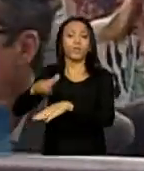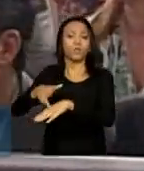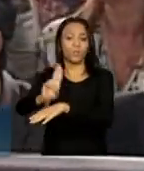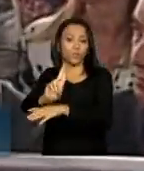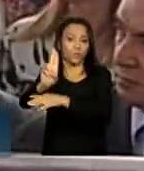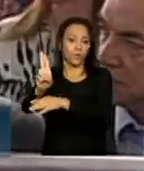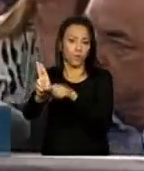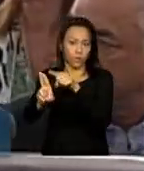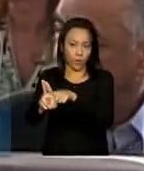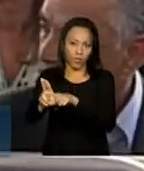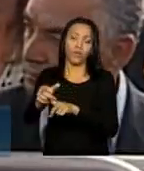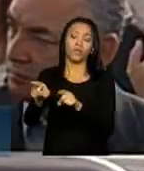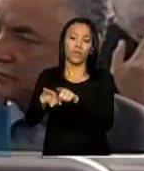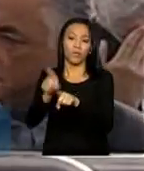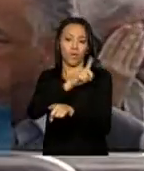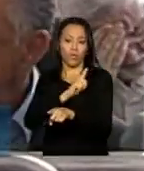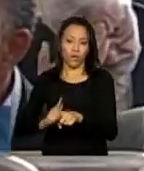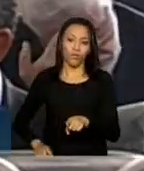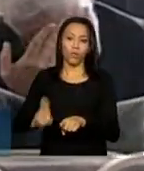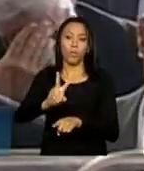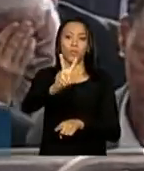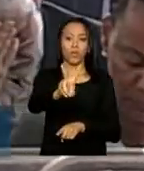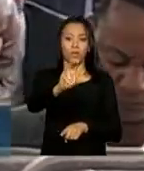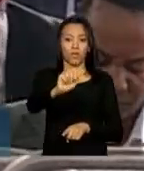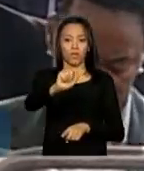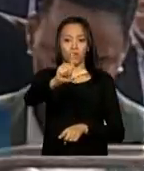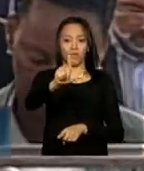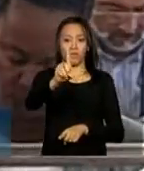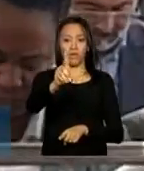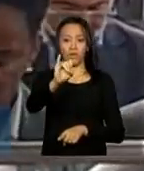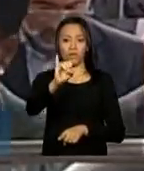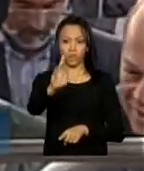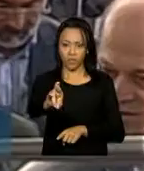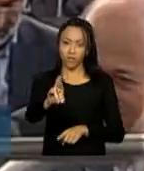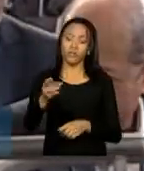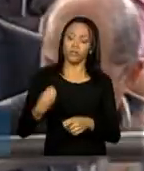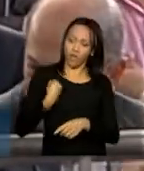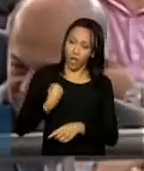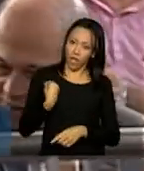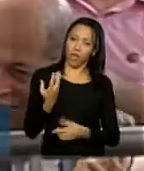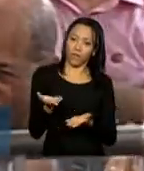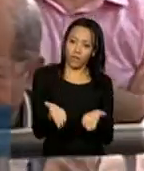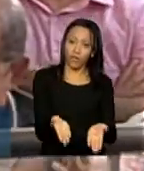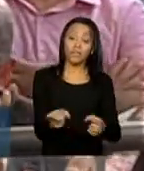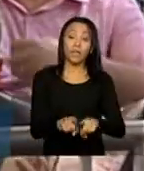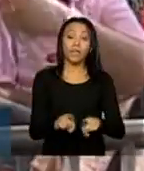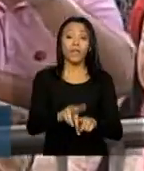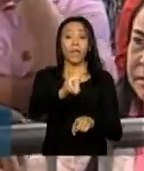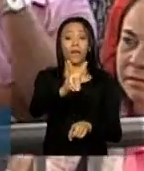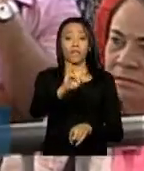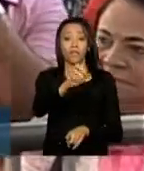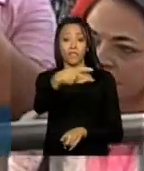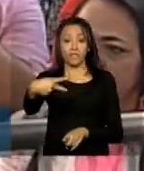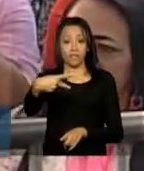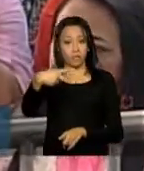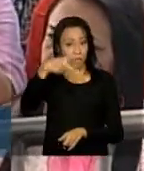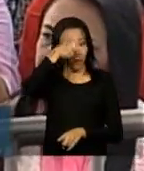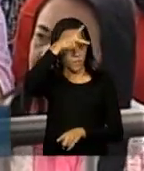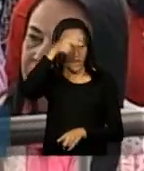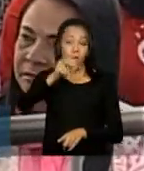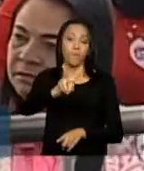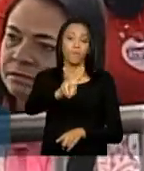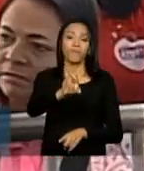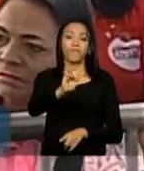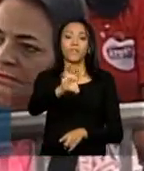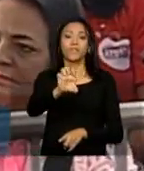vereador, governador Valdir Pires, aqui conosco. Cumprimentar a vice-prefeita também daqui da